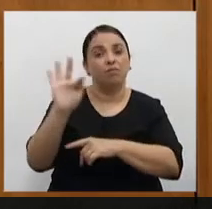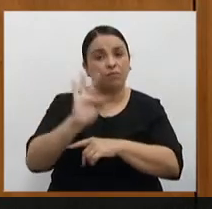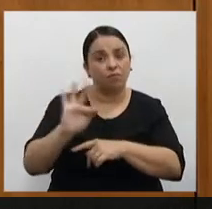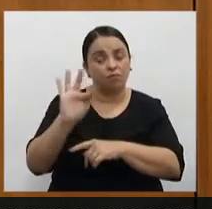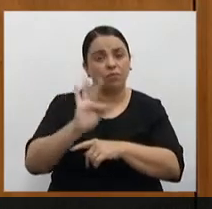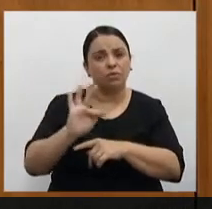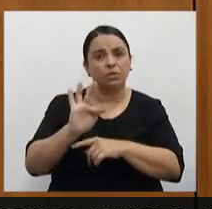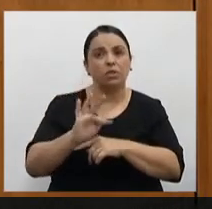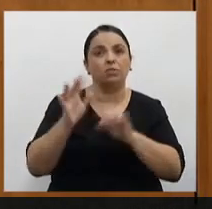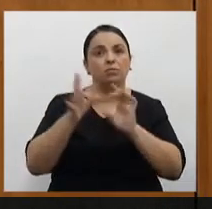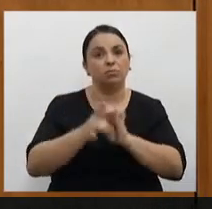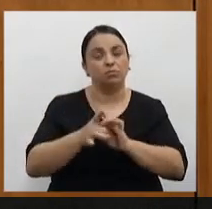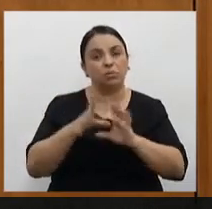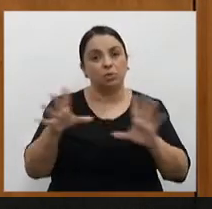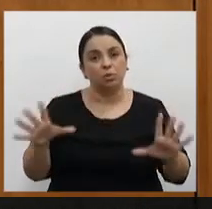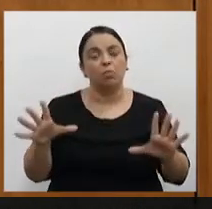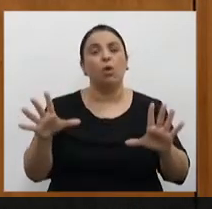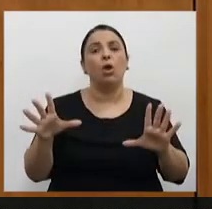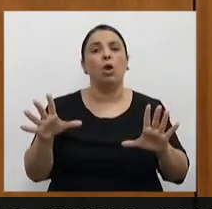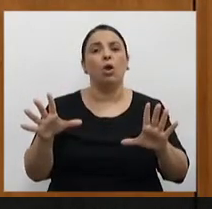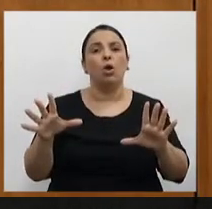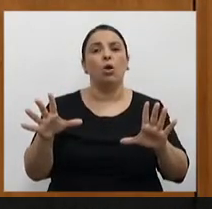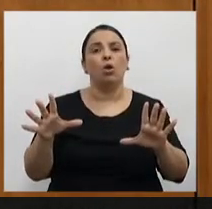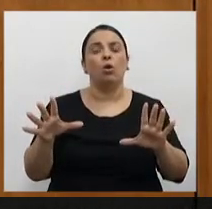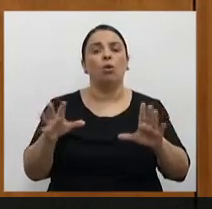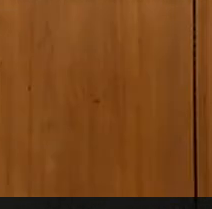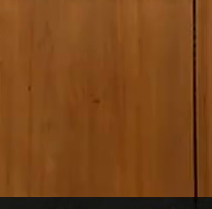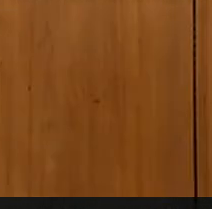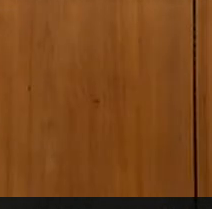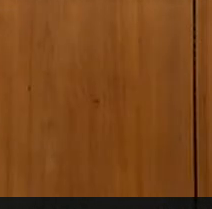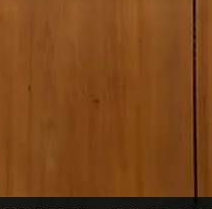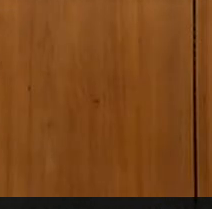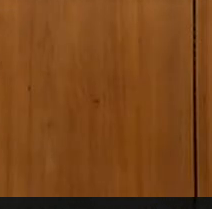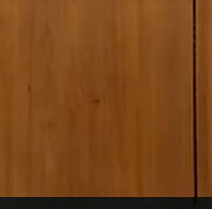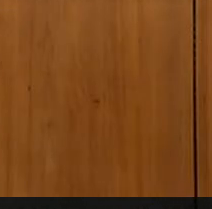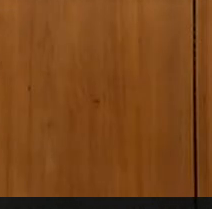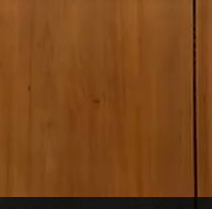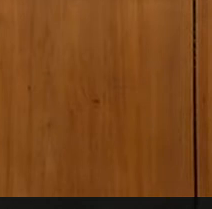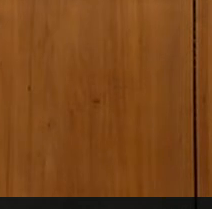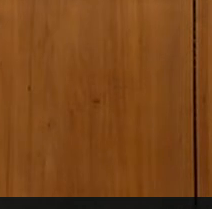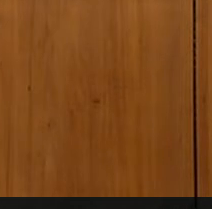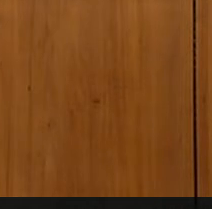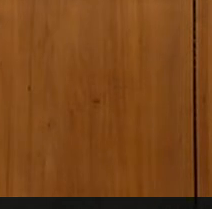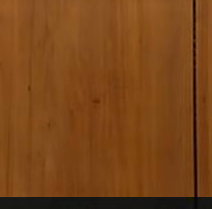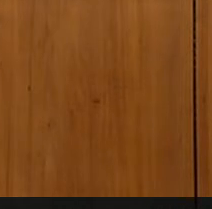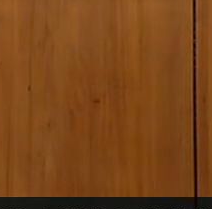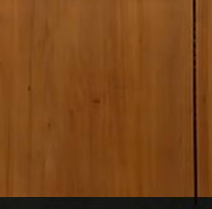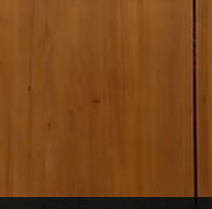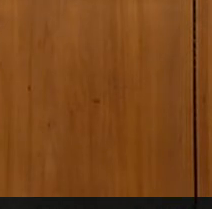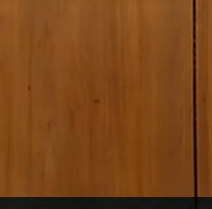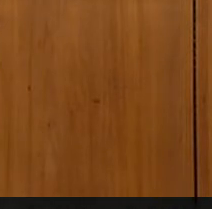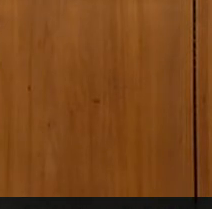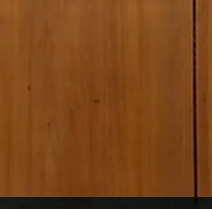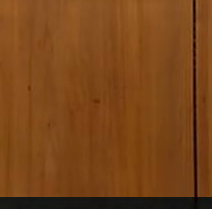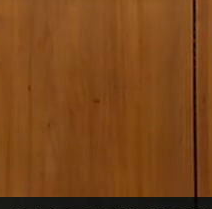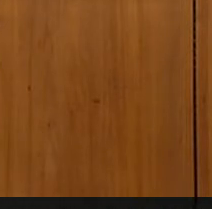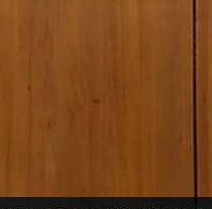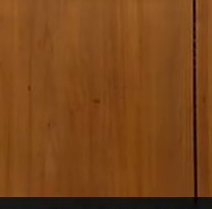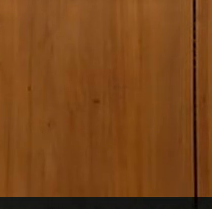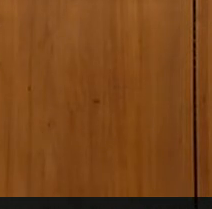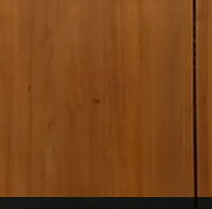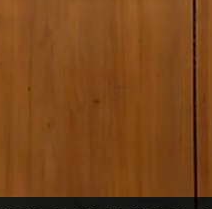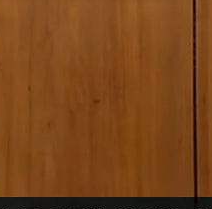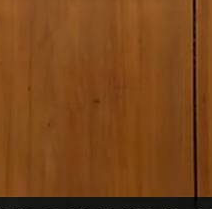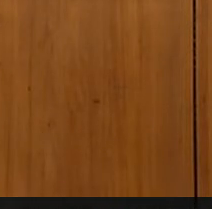disponibilizando-as com transcrição por meio, né, da estenotipia, o único método que cumpre o que é exigido pela Associação